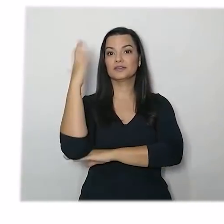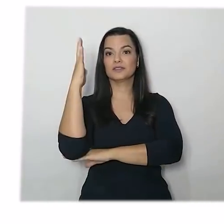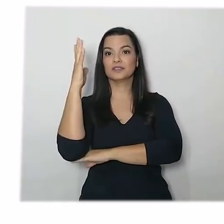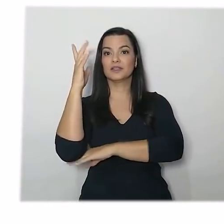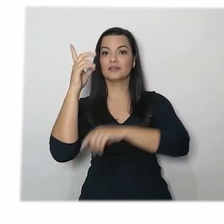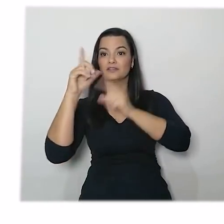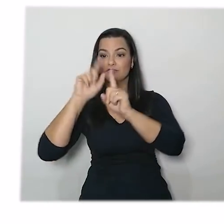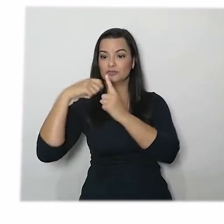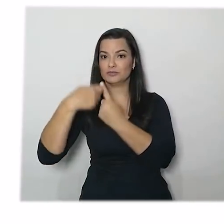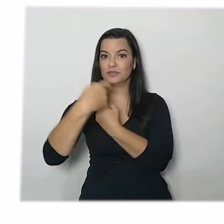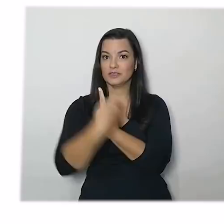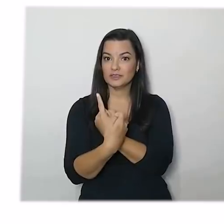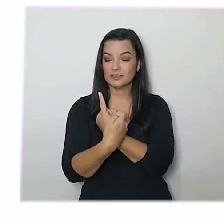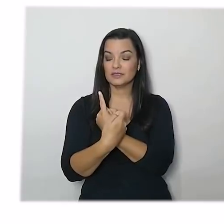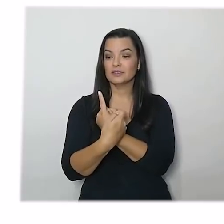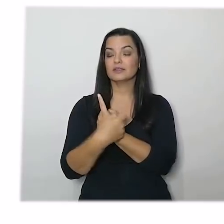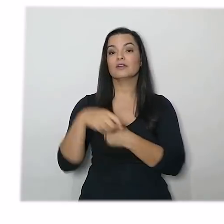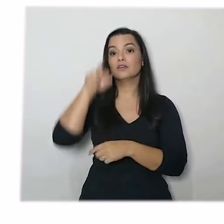Formiga convocou a reunião.